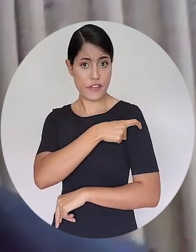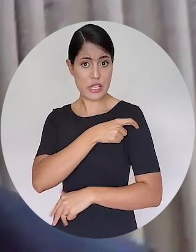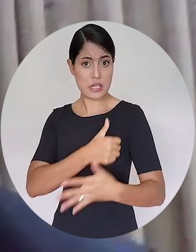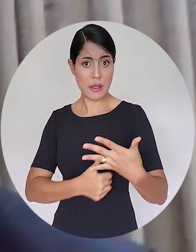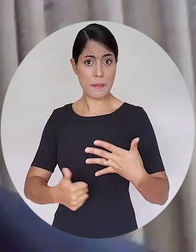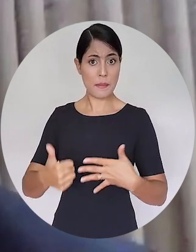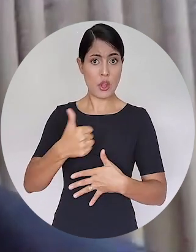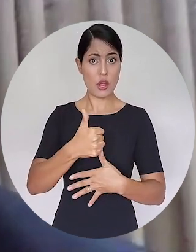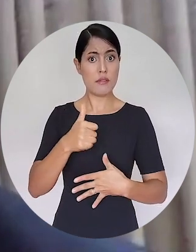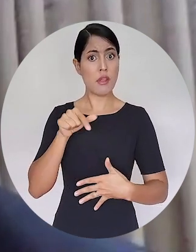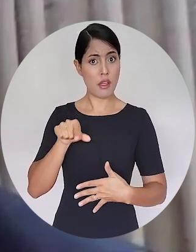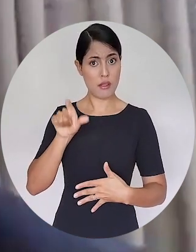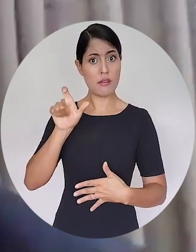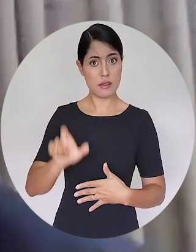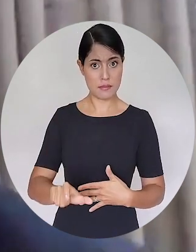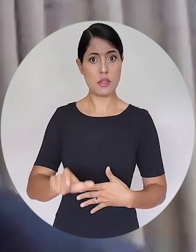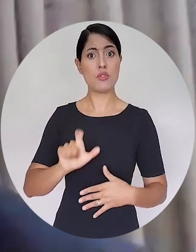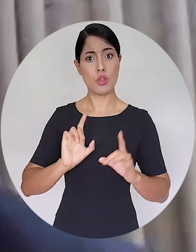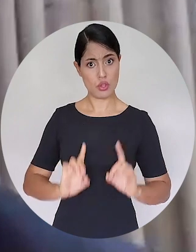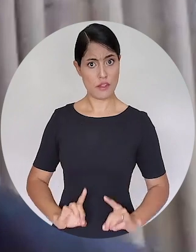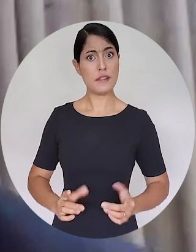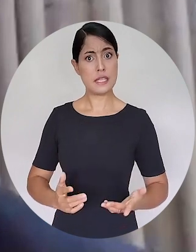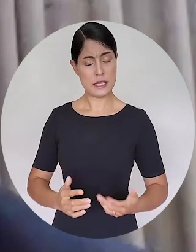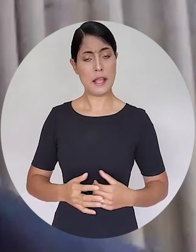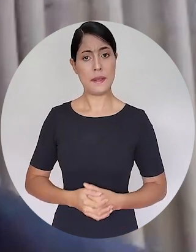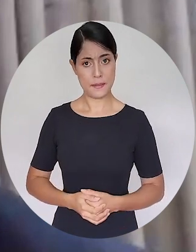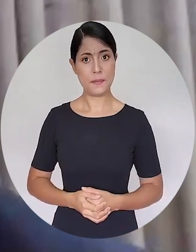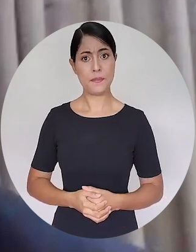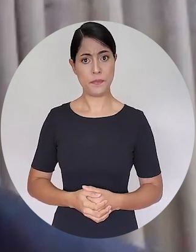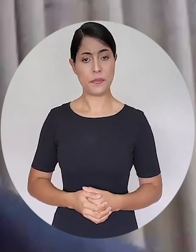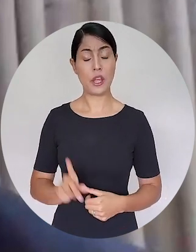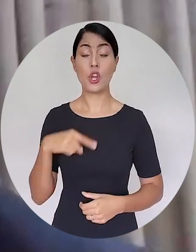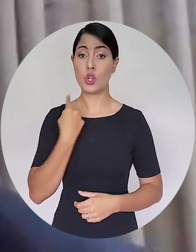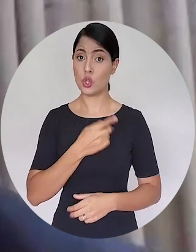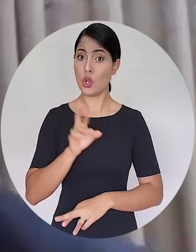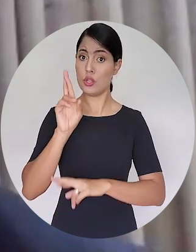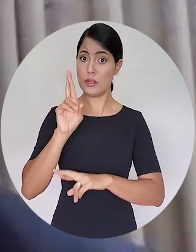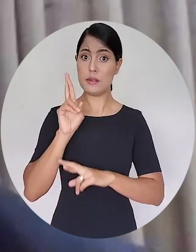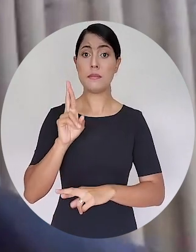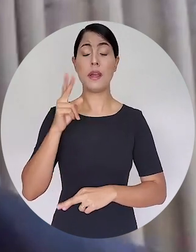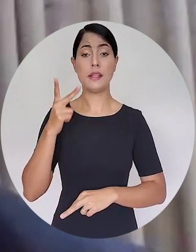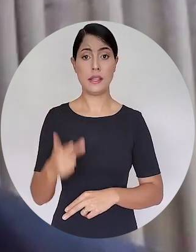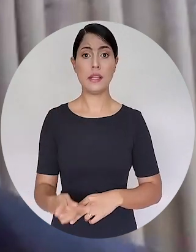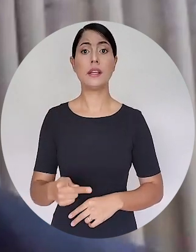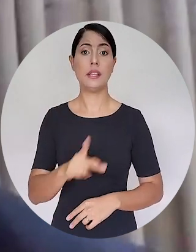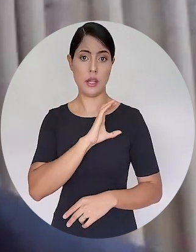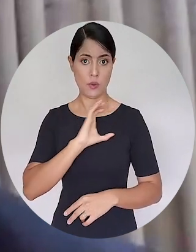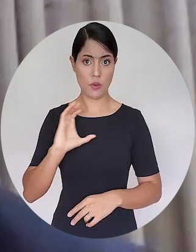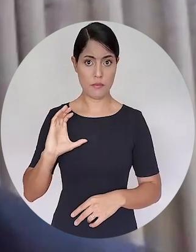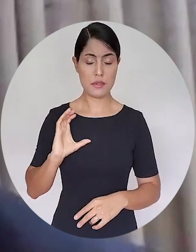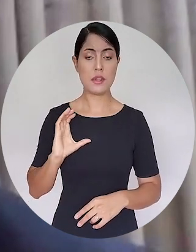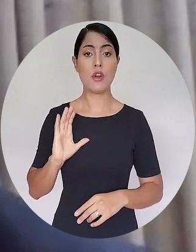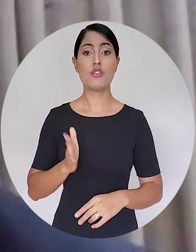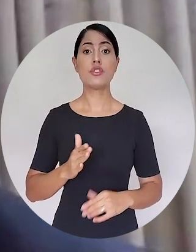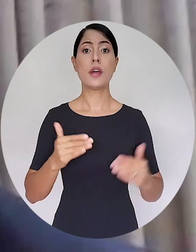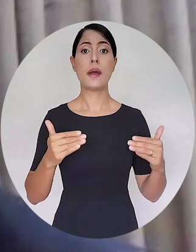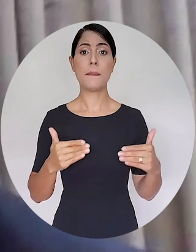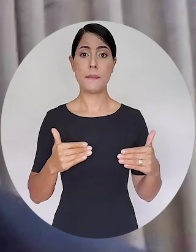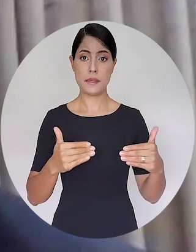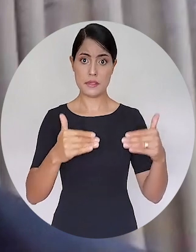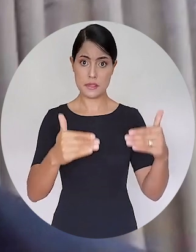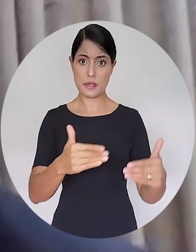nosso entendimento é de que, até em razão desse ofício da comissão, o Ministério da Saúde divulgou um novo plano